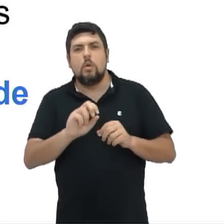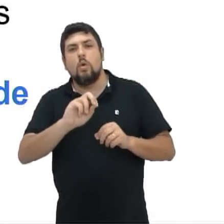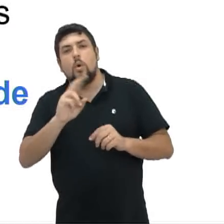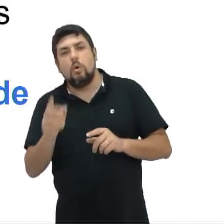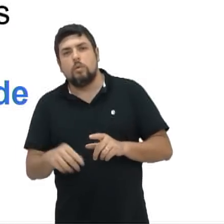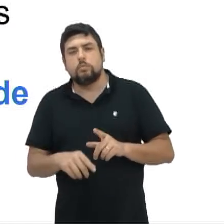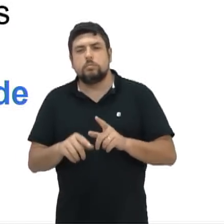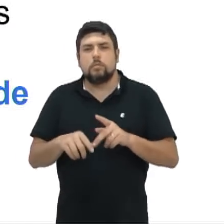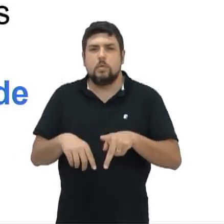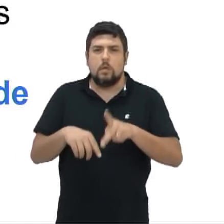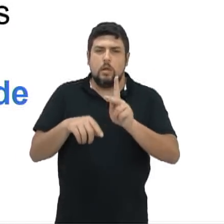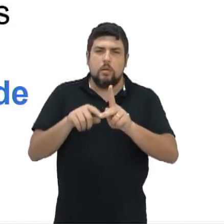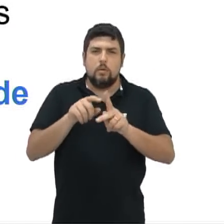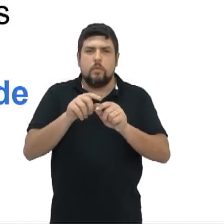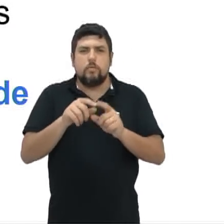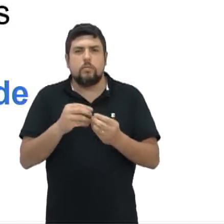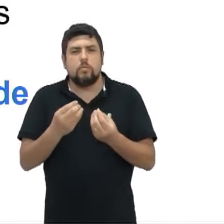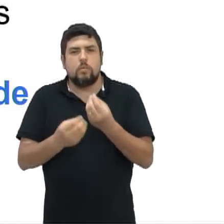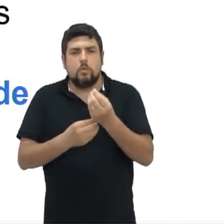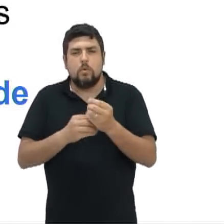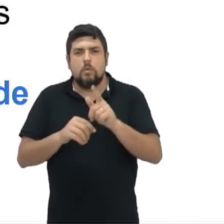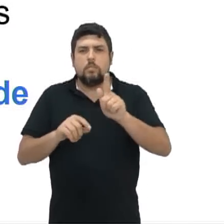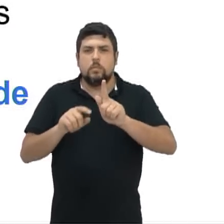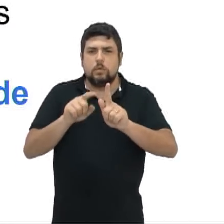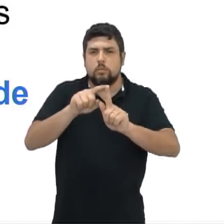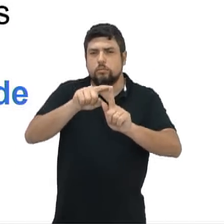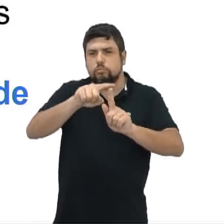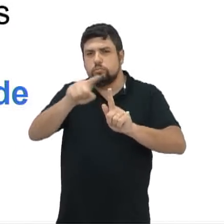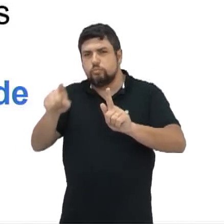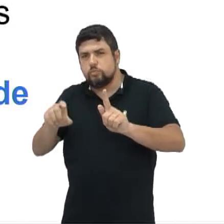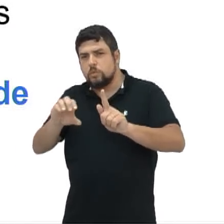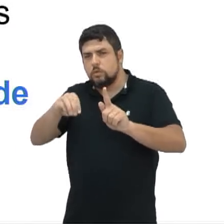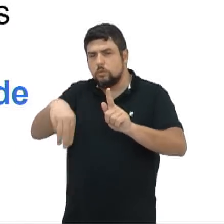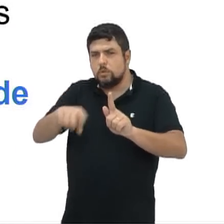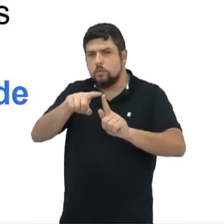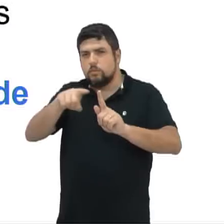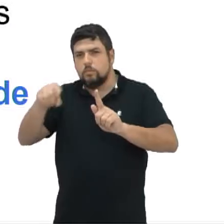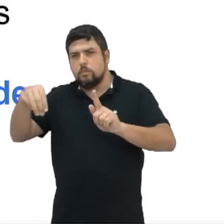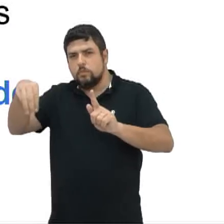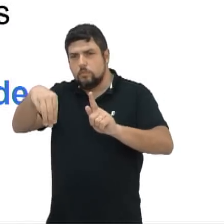de decigrama, centigrama e miligrama. Então,